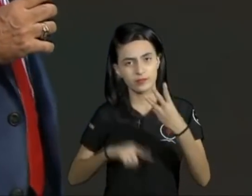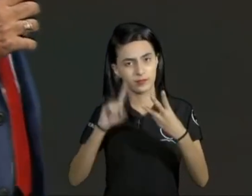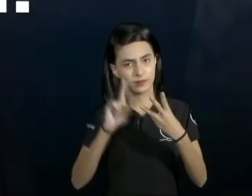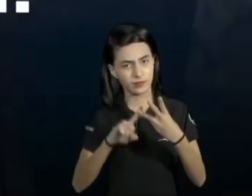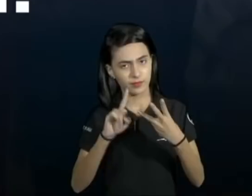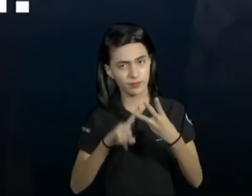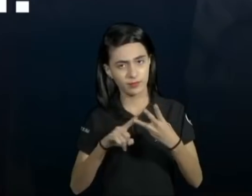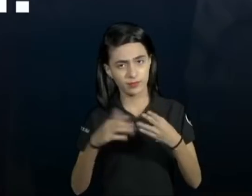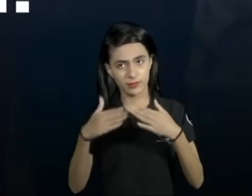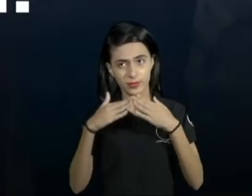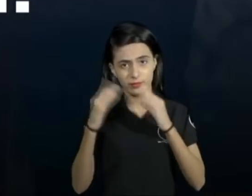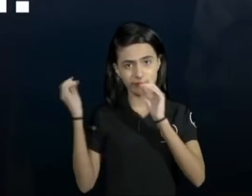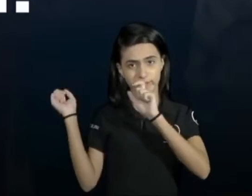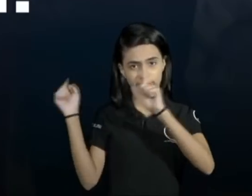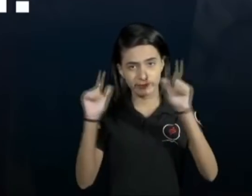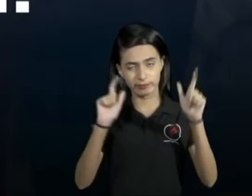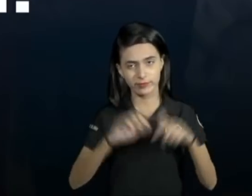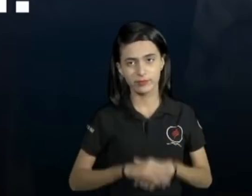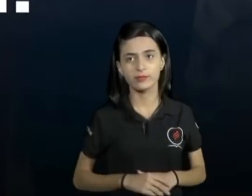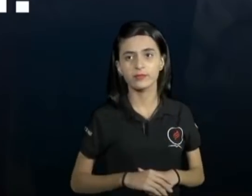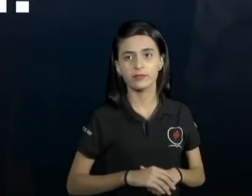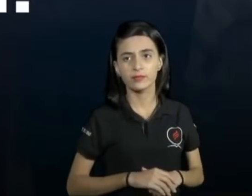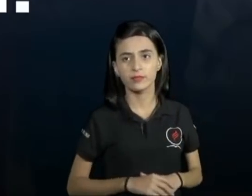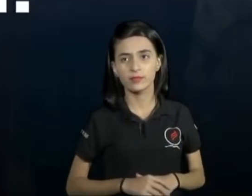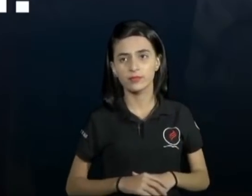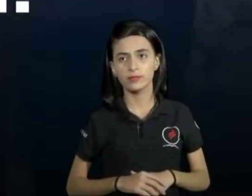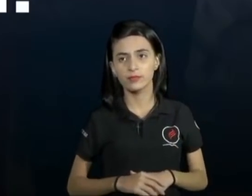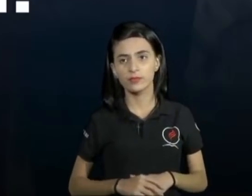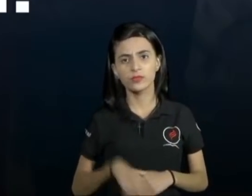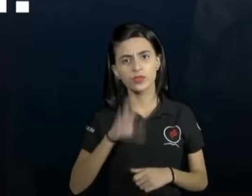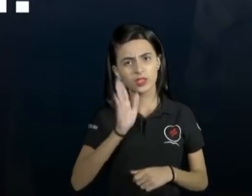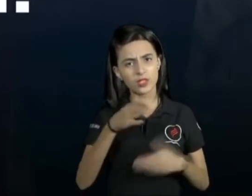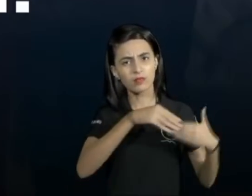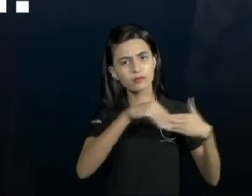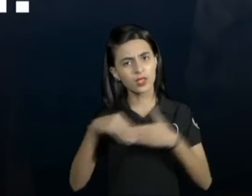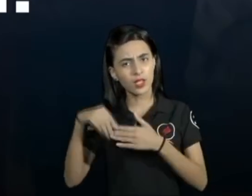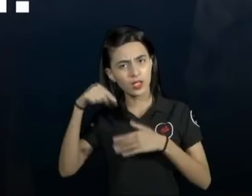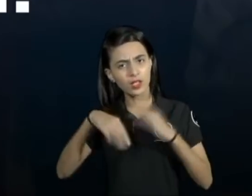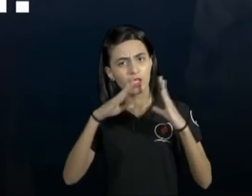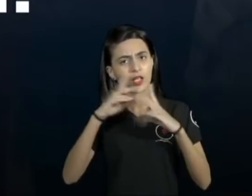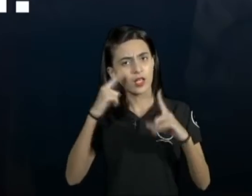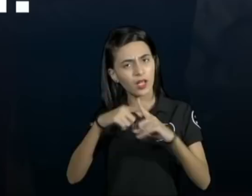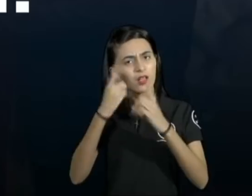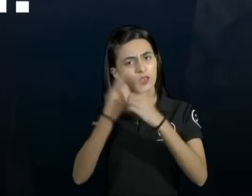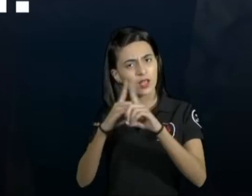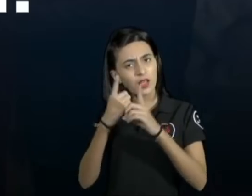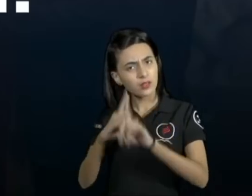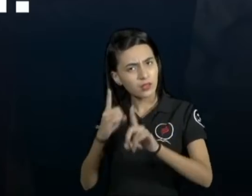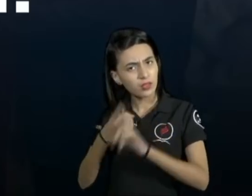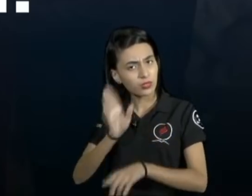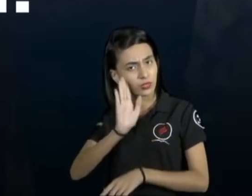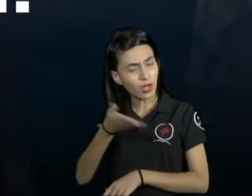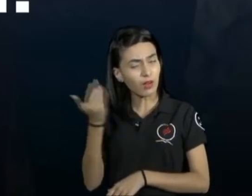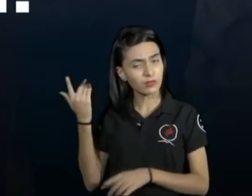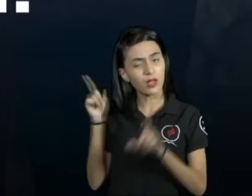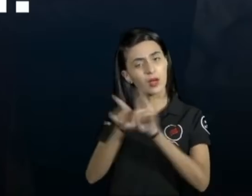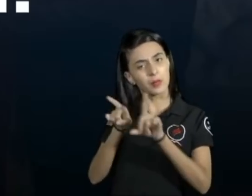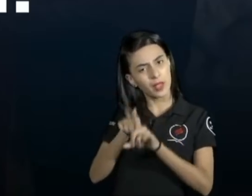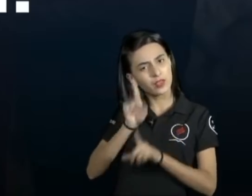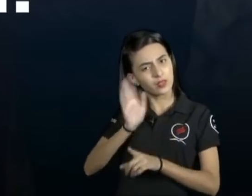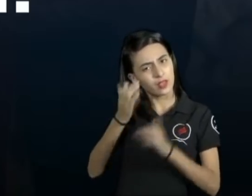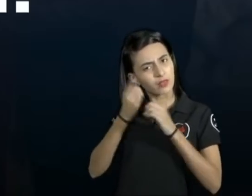por favor se você já trouxe alguém na igreja está discipulando eu já disse por ou